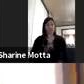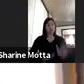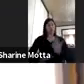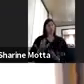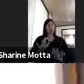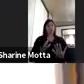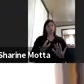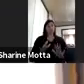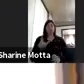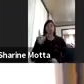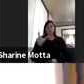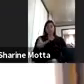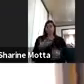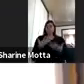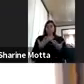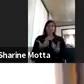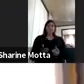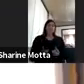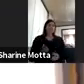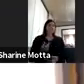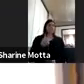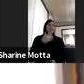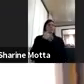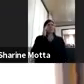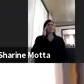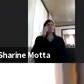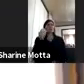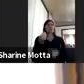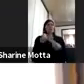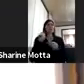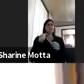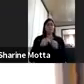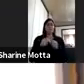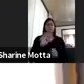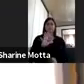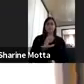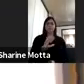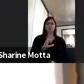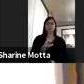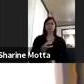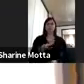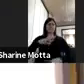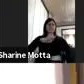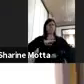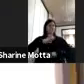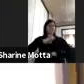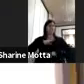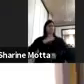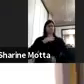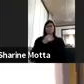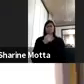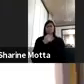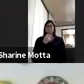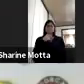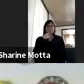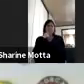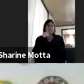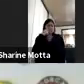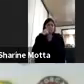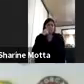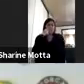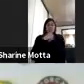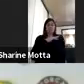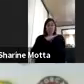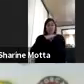cilada. E quando percebem que caíram na cilada e que estão numa situação horrorosa, tem muita vergonha de sair daquilo. Porque